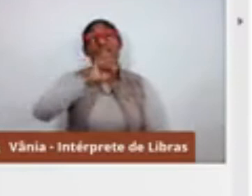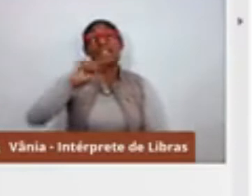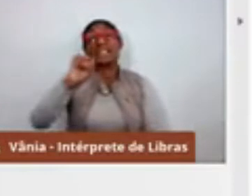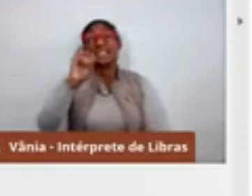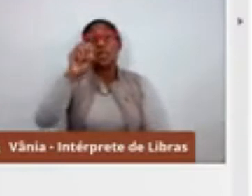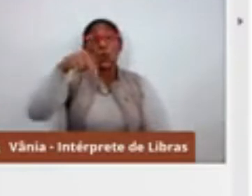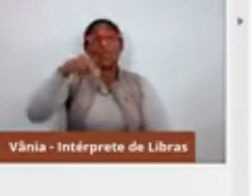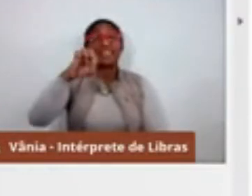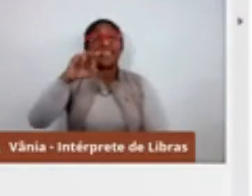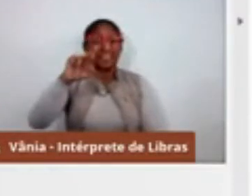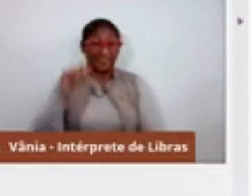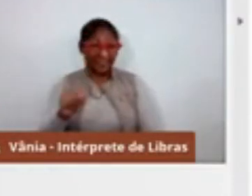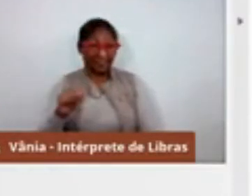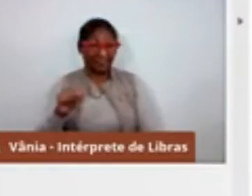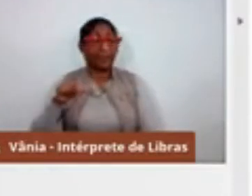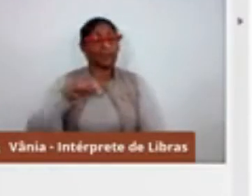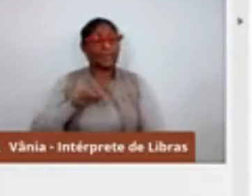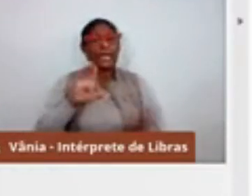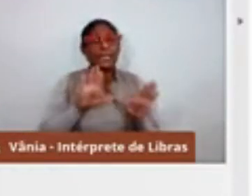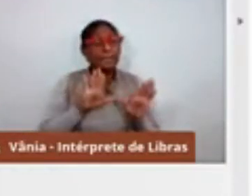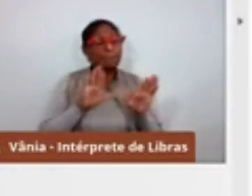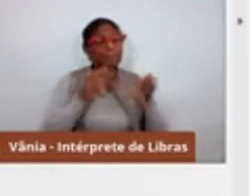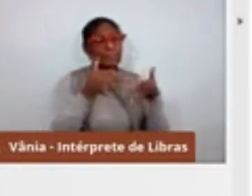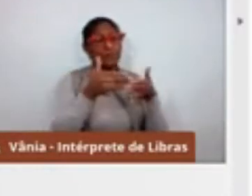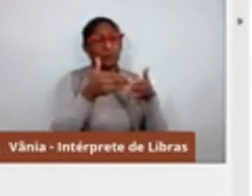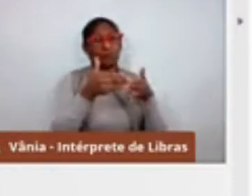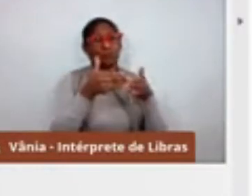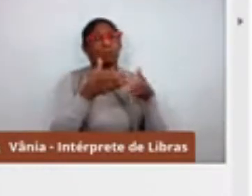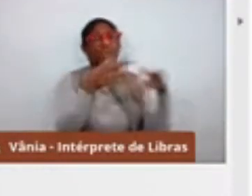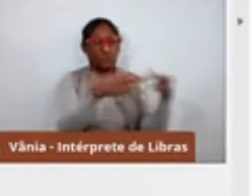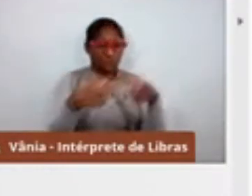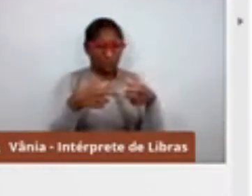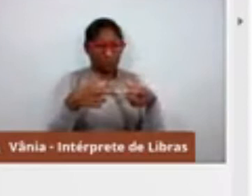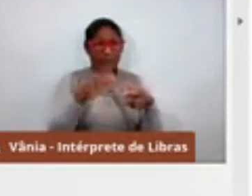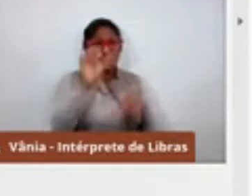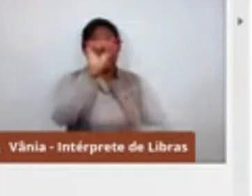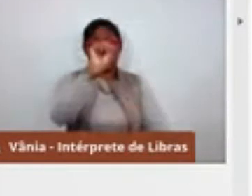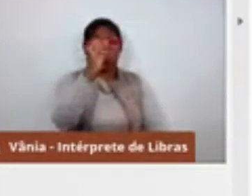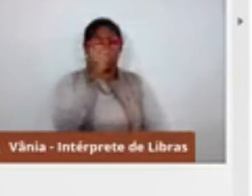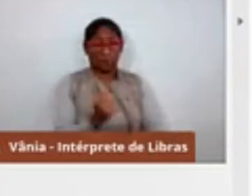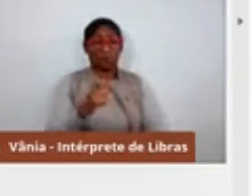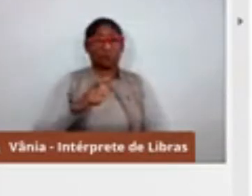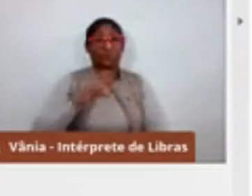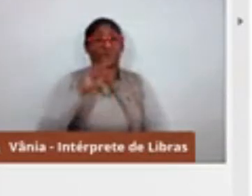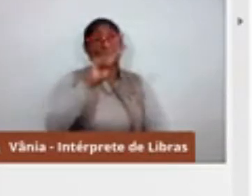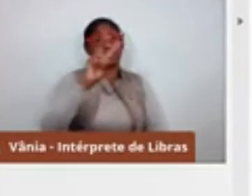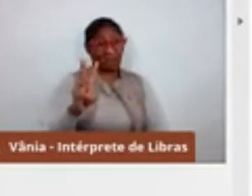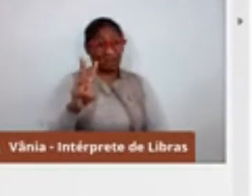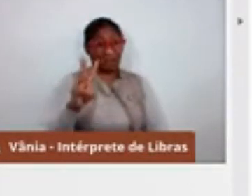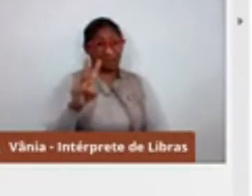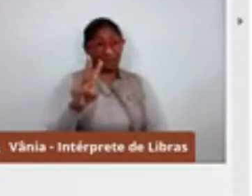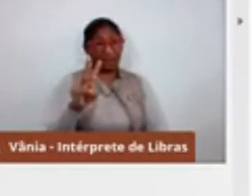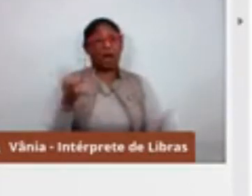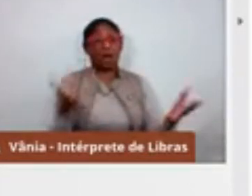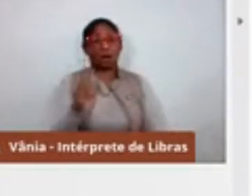indicadores específicos da região, como a gente observa aqui em Santo Ângelo, que tinha tido 23 hospitalizações na semana anterior e foram 10